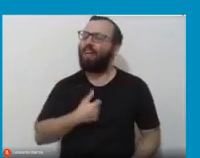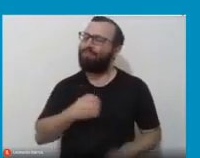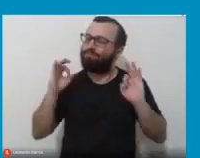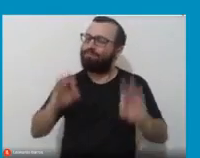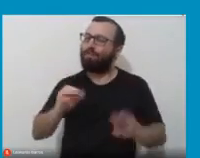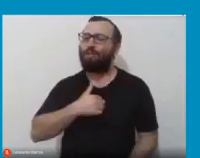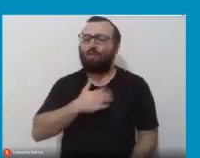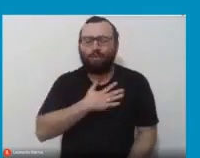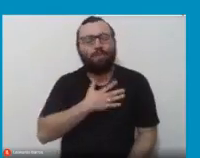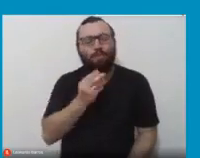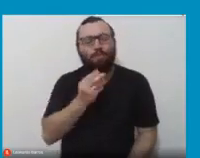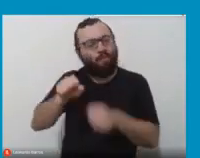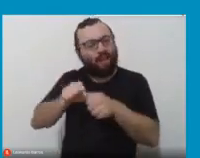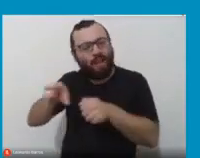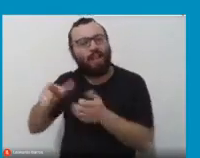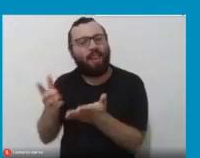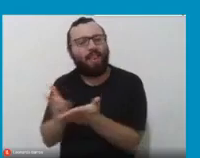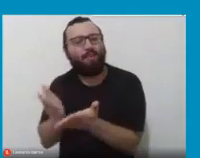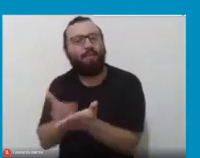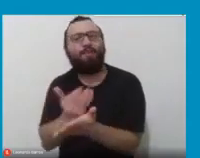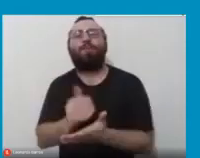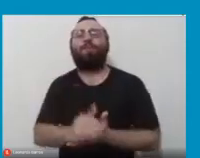muito de fazer esse livro, eu gostei muito